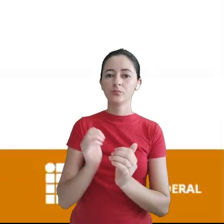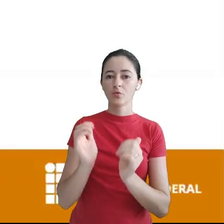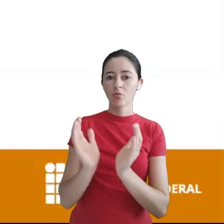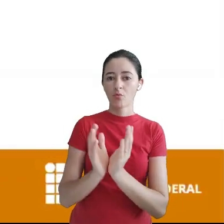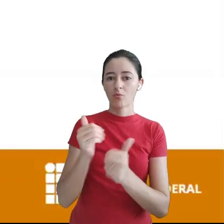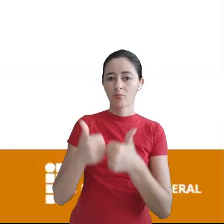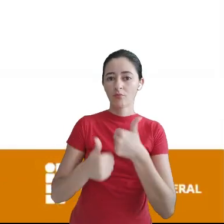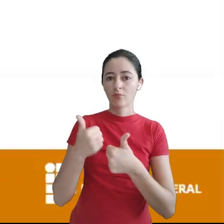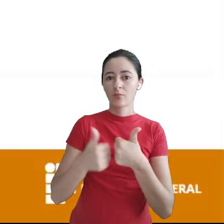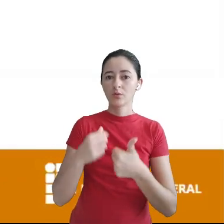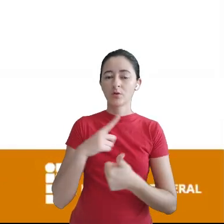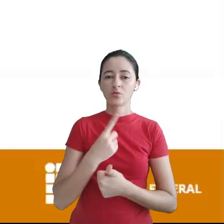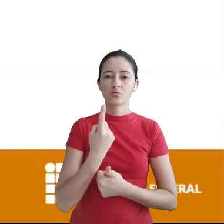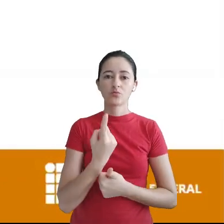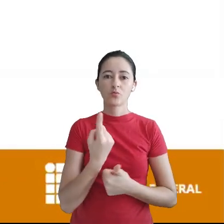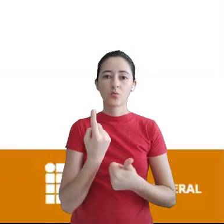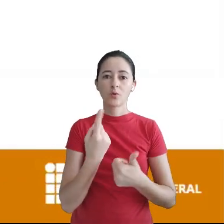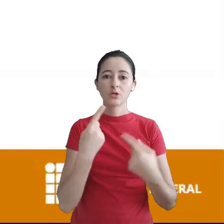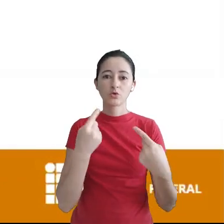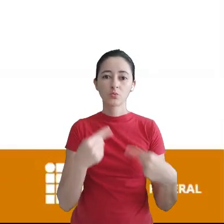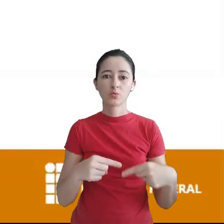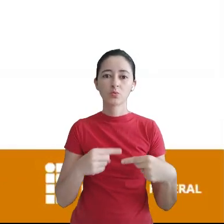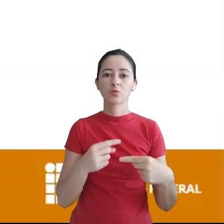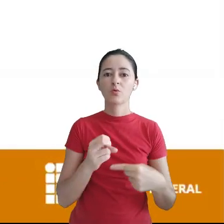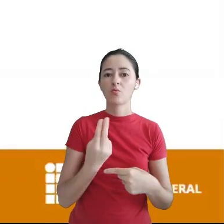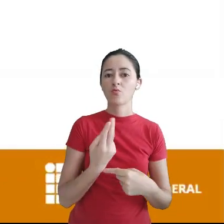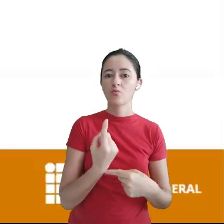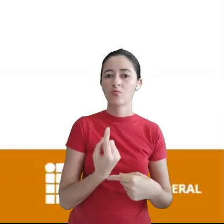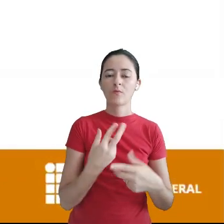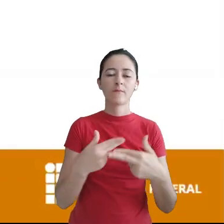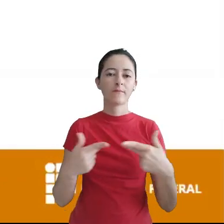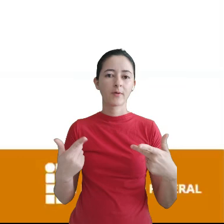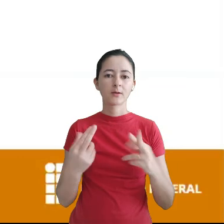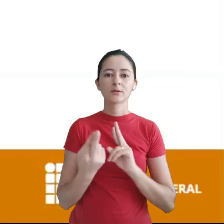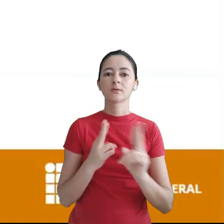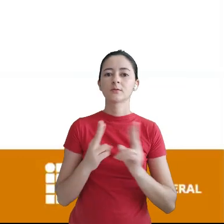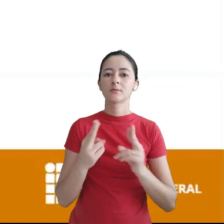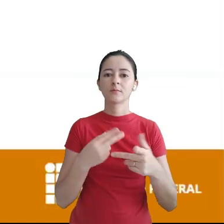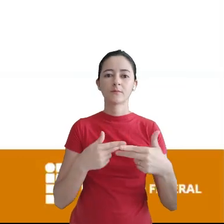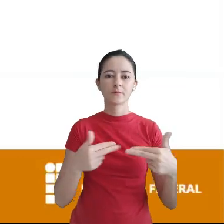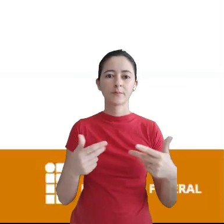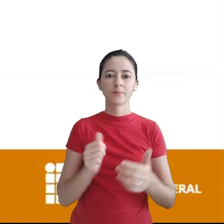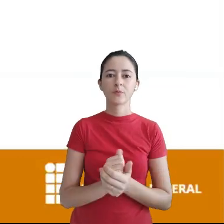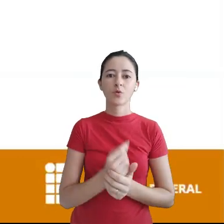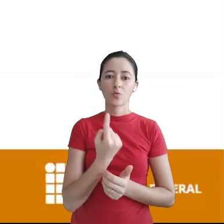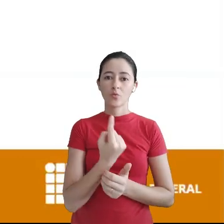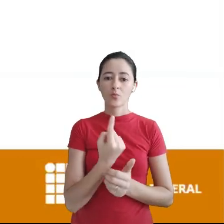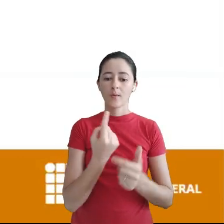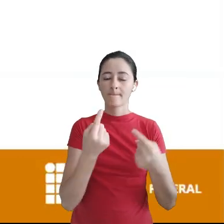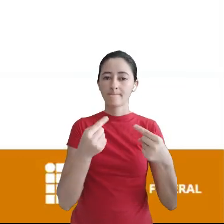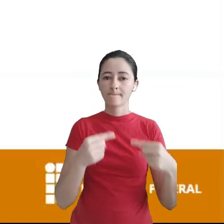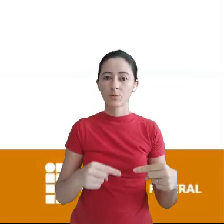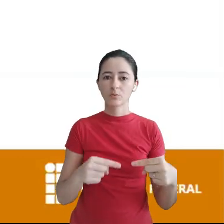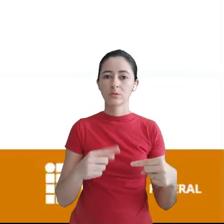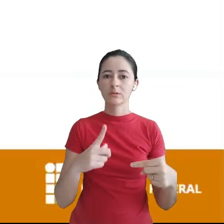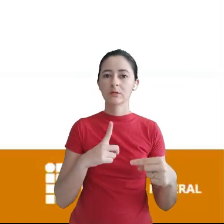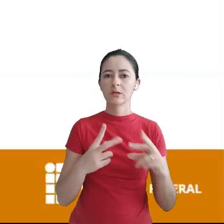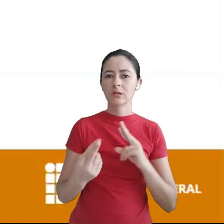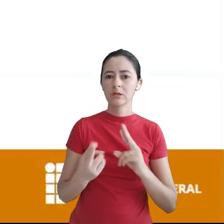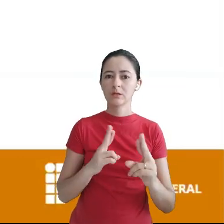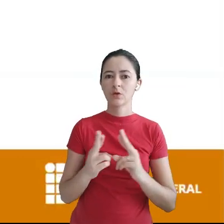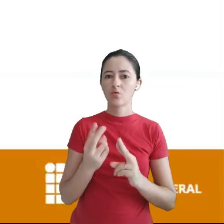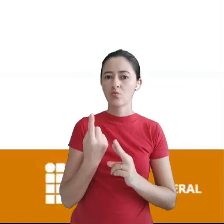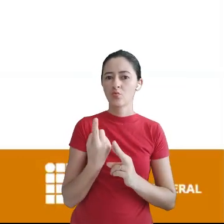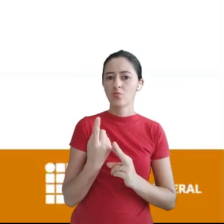Um time possui uma ou várias partidas? Várias partidas, né? Um time está relacionado a várias partidas. E uma partida está